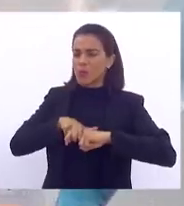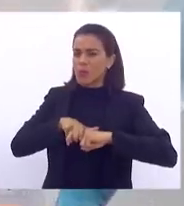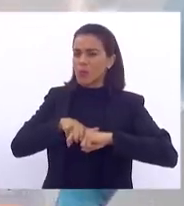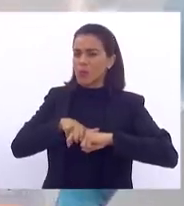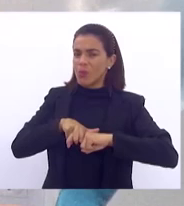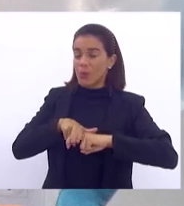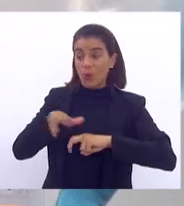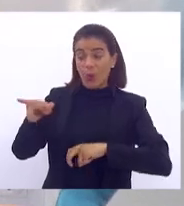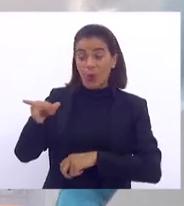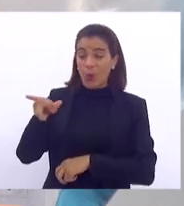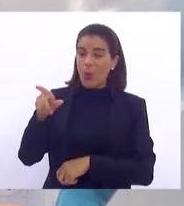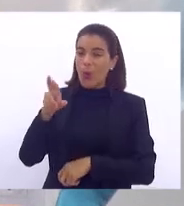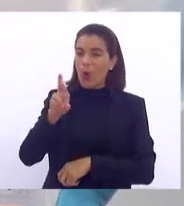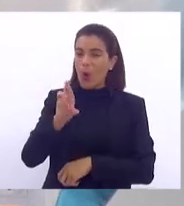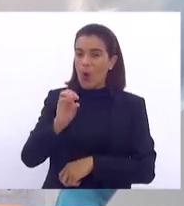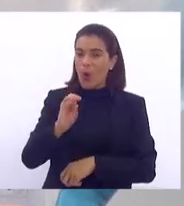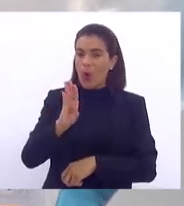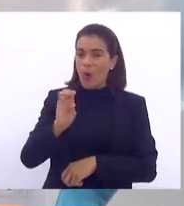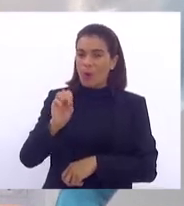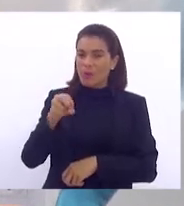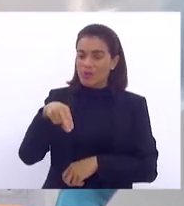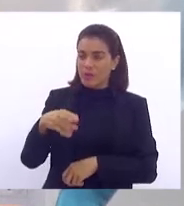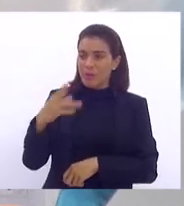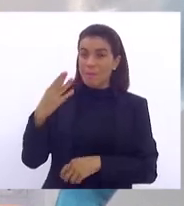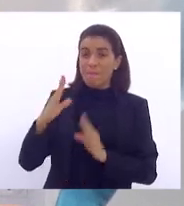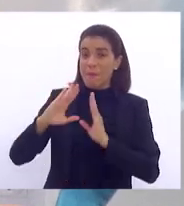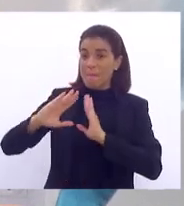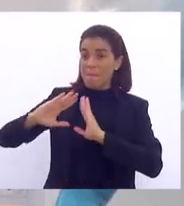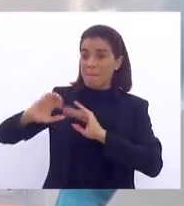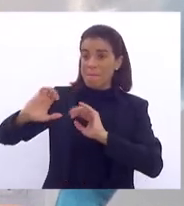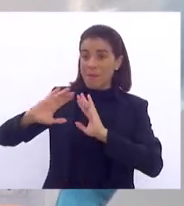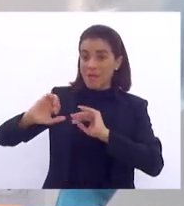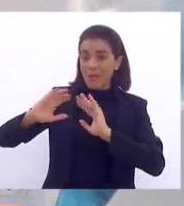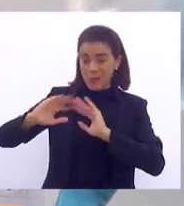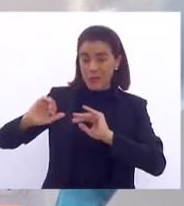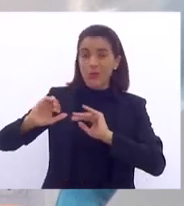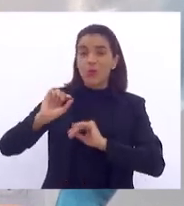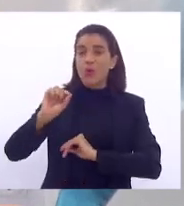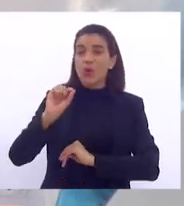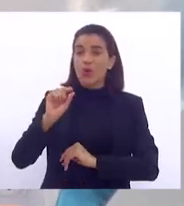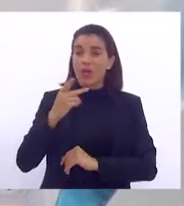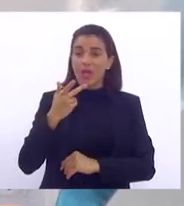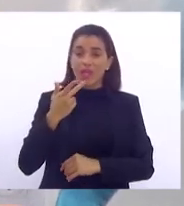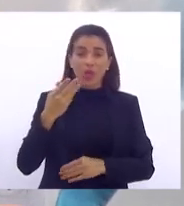Dr Robson já me solicitou que eu não abrisse